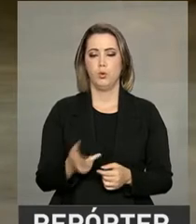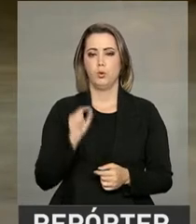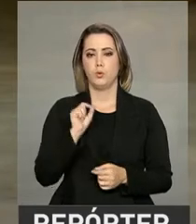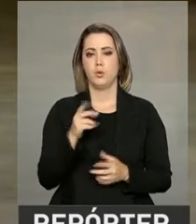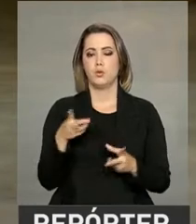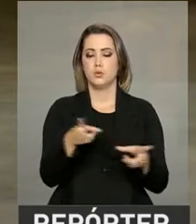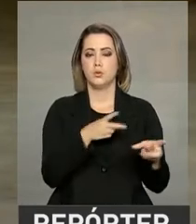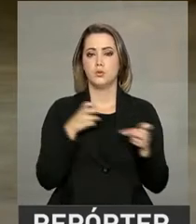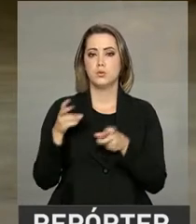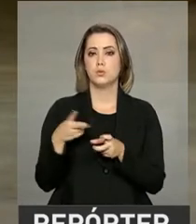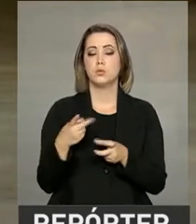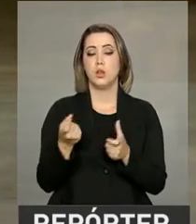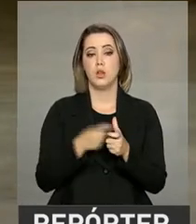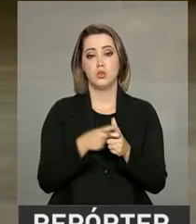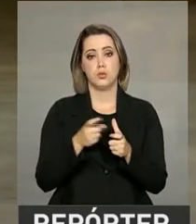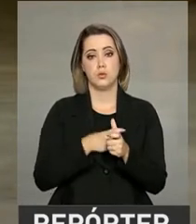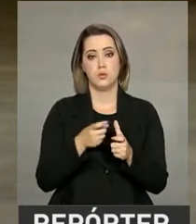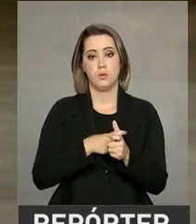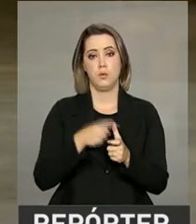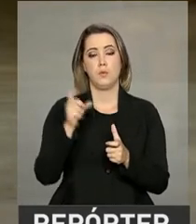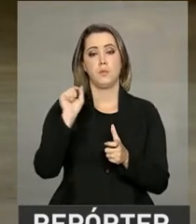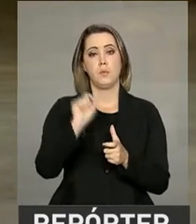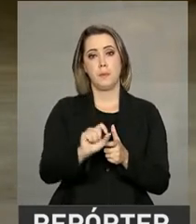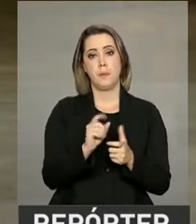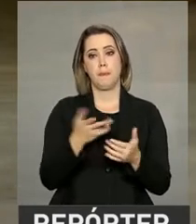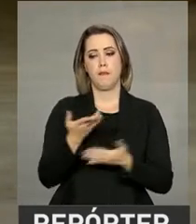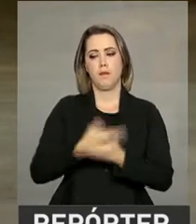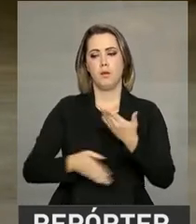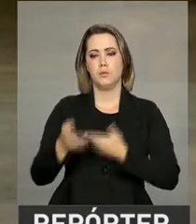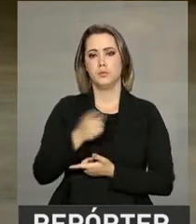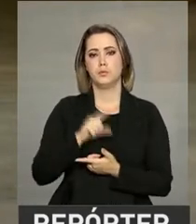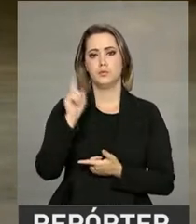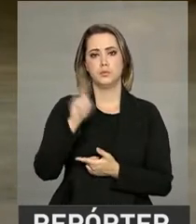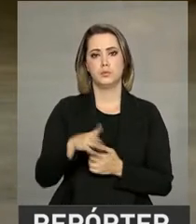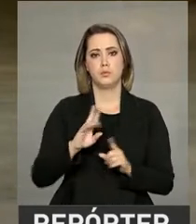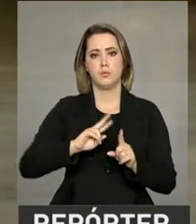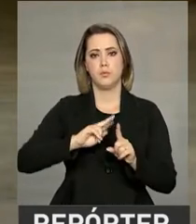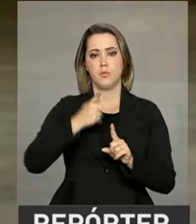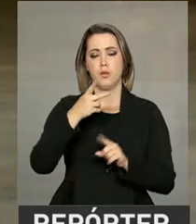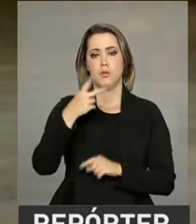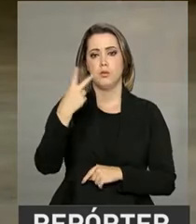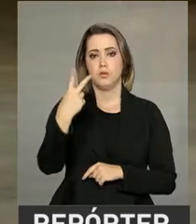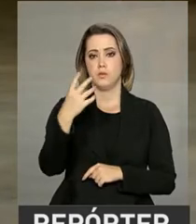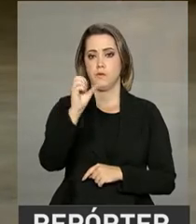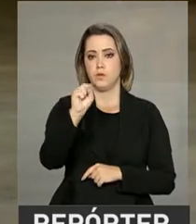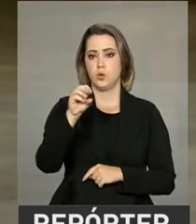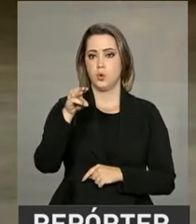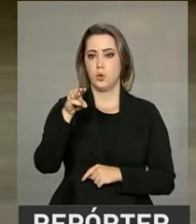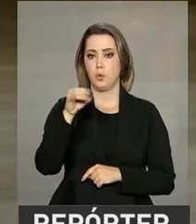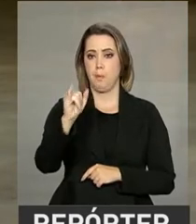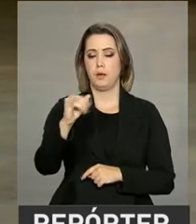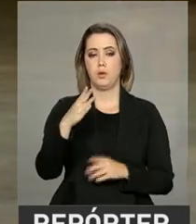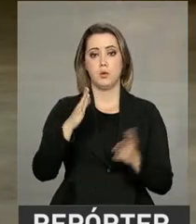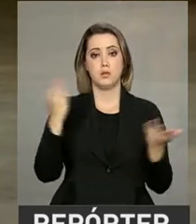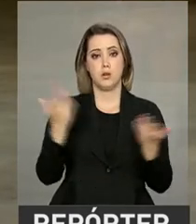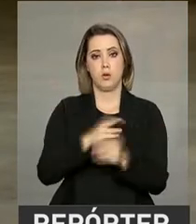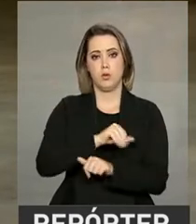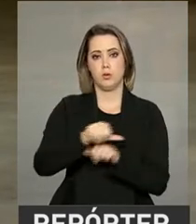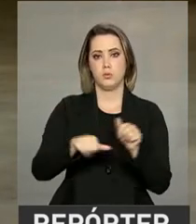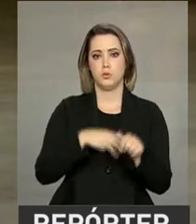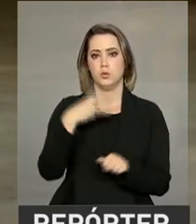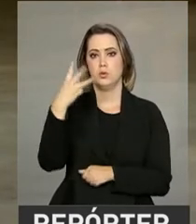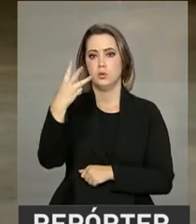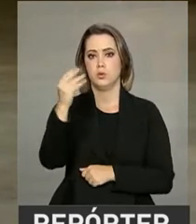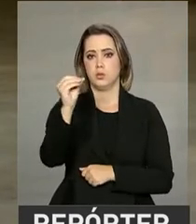a previsão de déficit em transações correntes saltou de 28 bilhões para 30